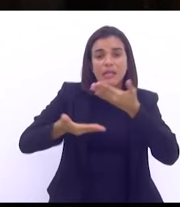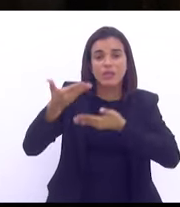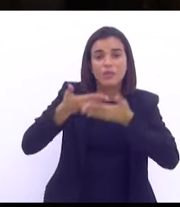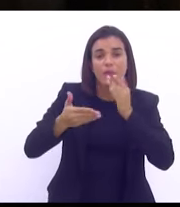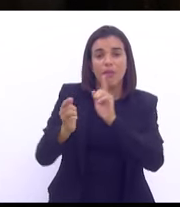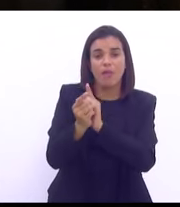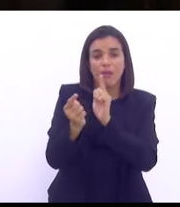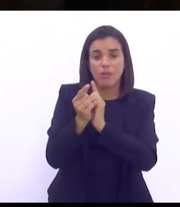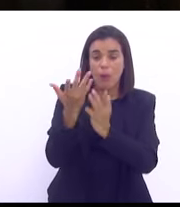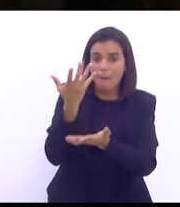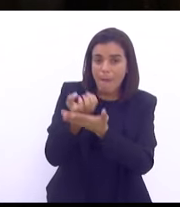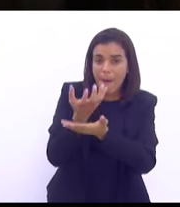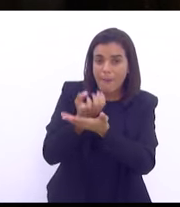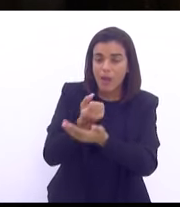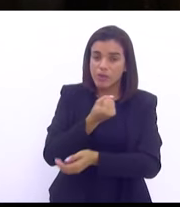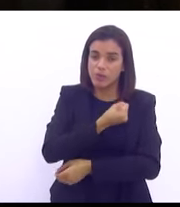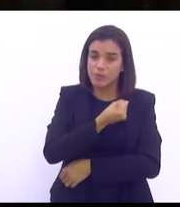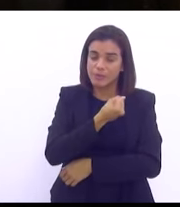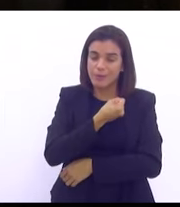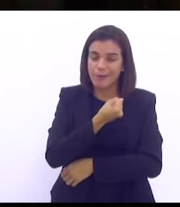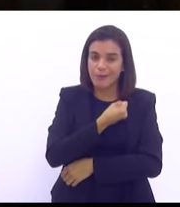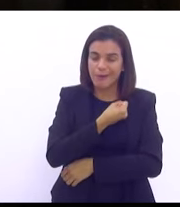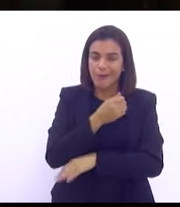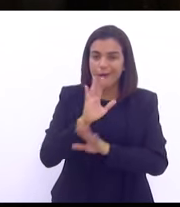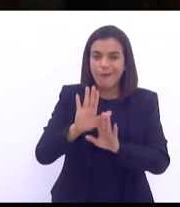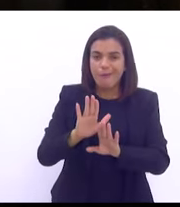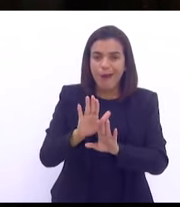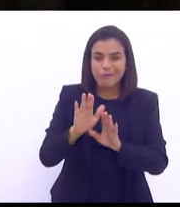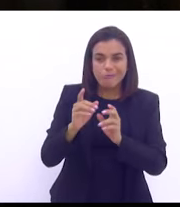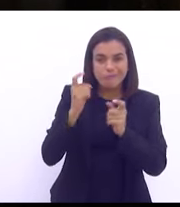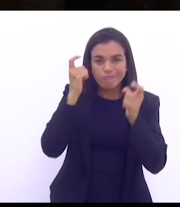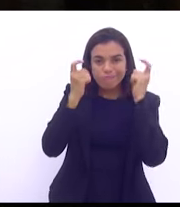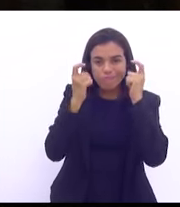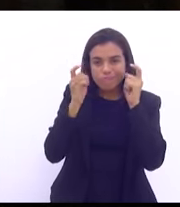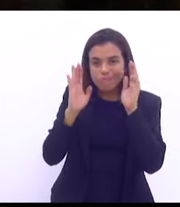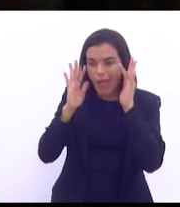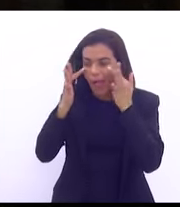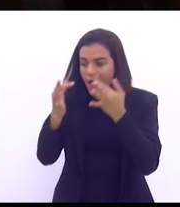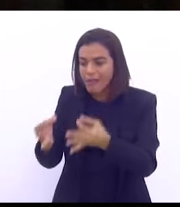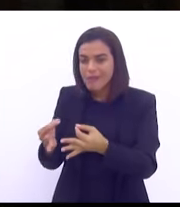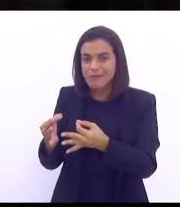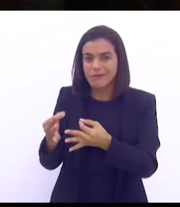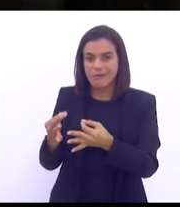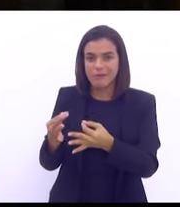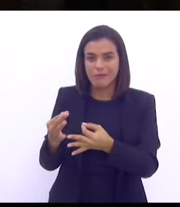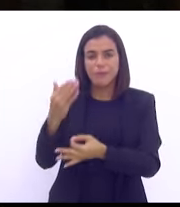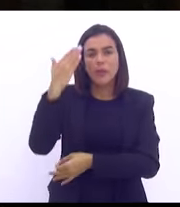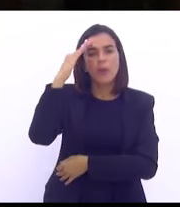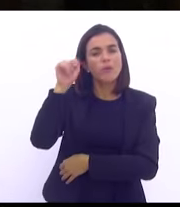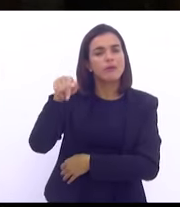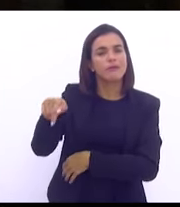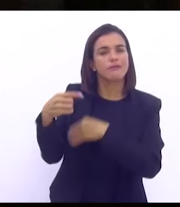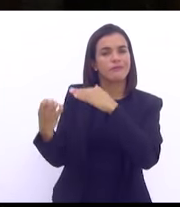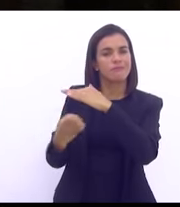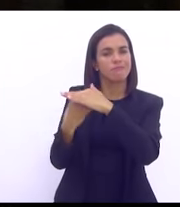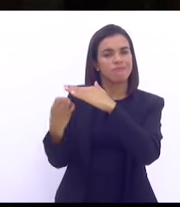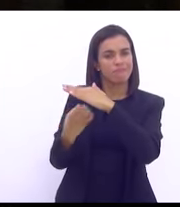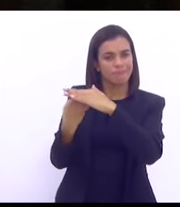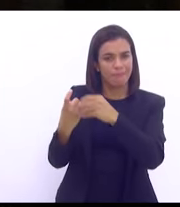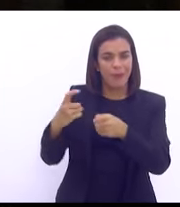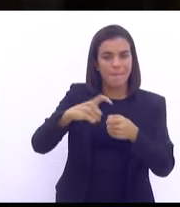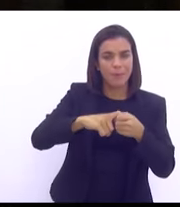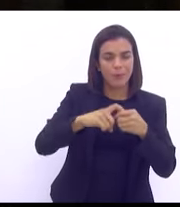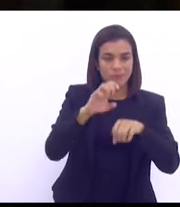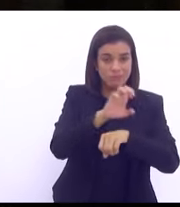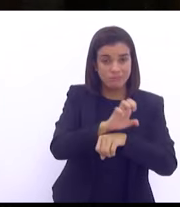do atendimento e sequer dão bola. Eu entendo que esta concessionária já está